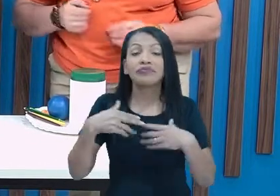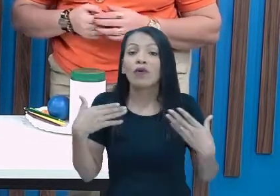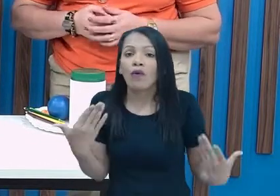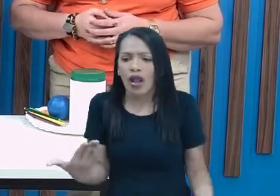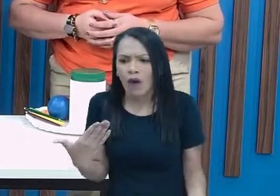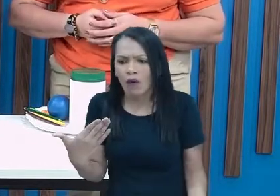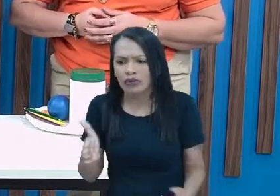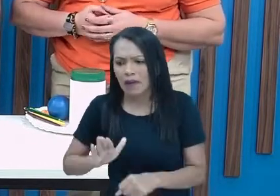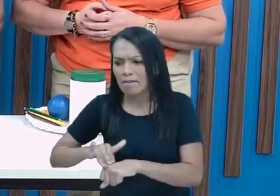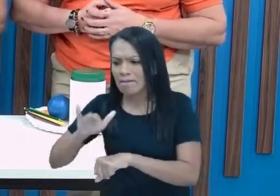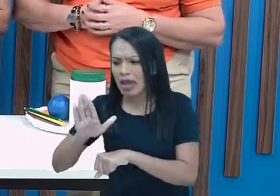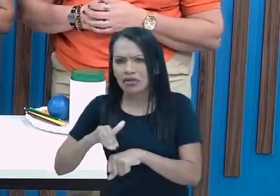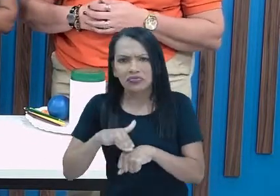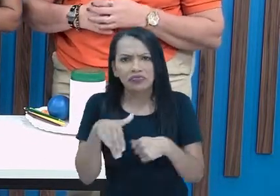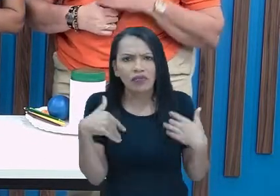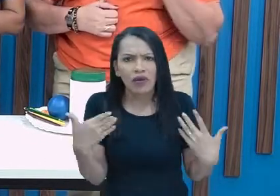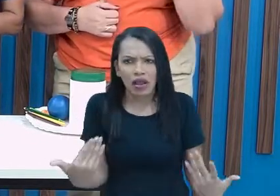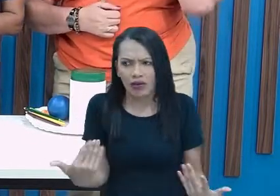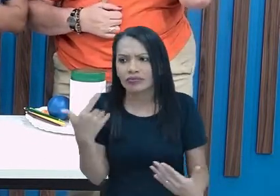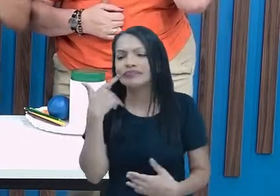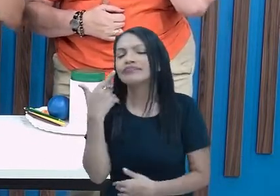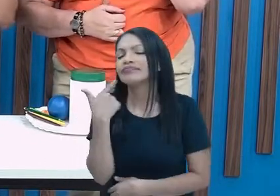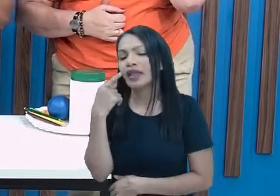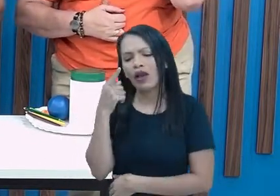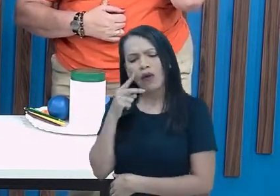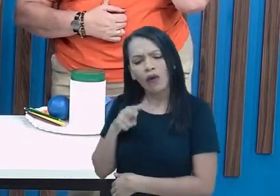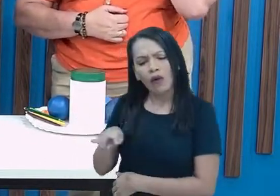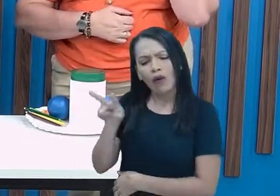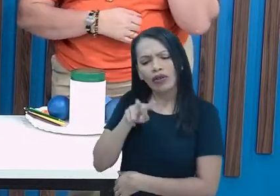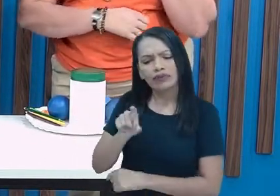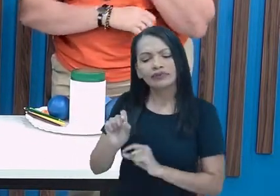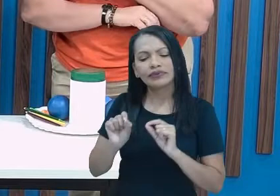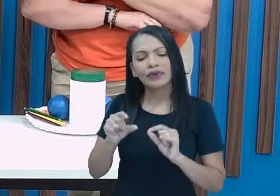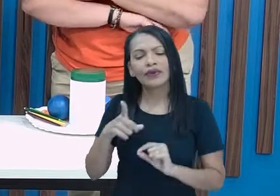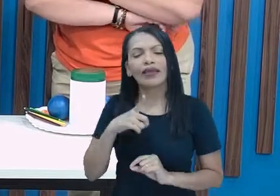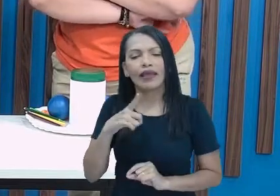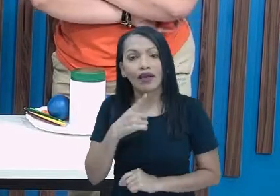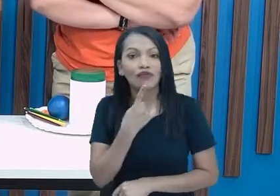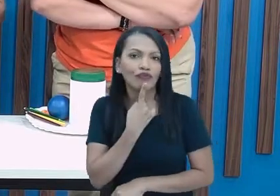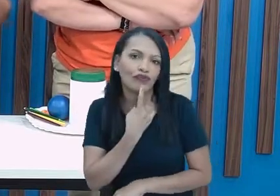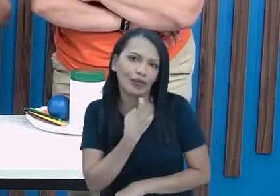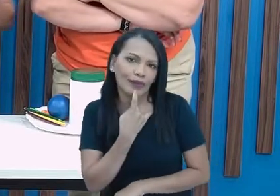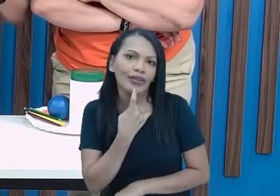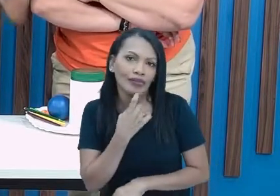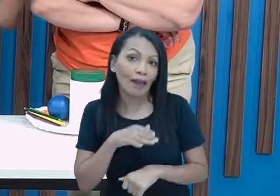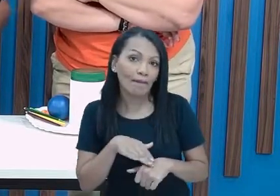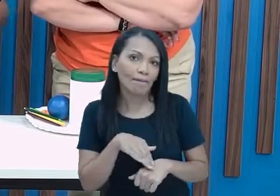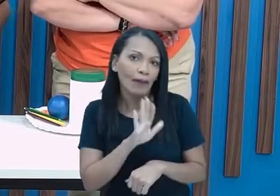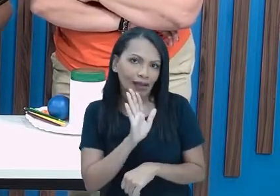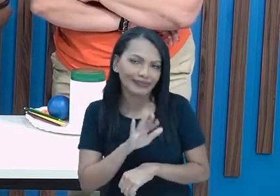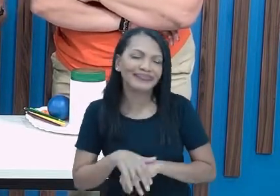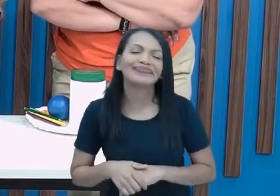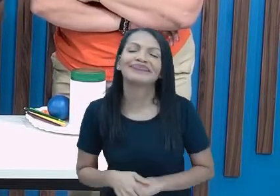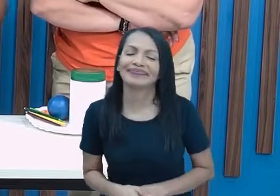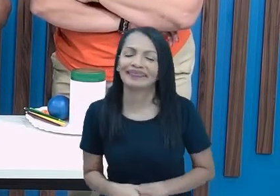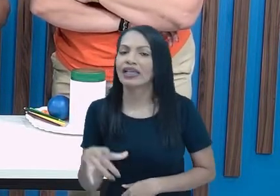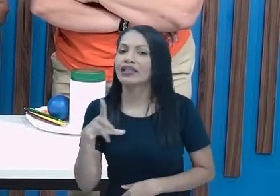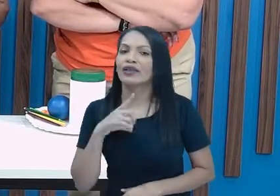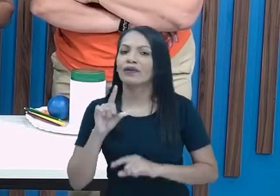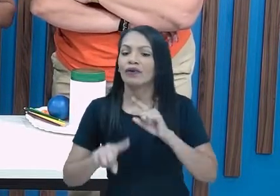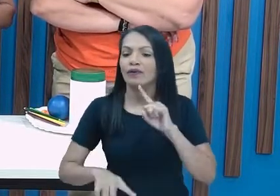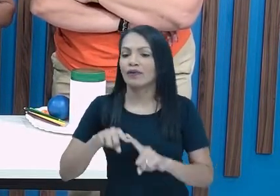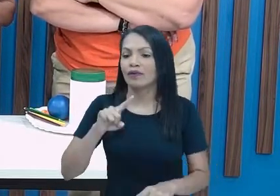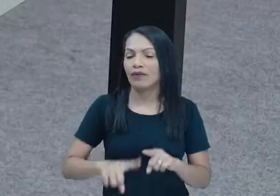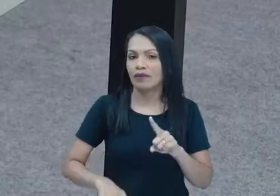vermelho tem mais. Tem mais, né? Pois é. Mas lembra que eu também trouxe em outras aulas, informei que quando também os